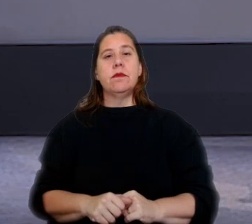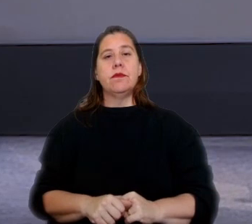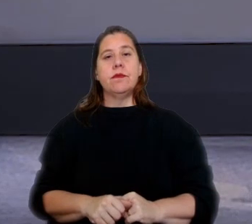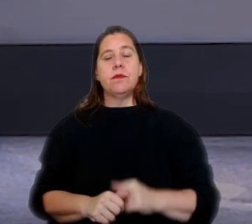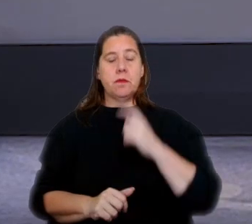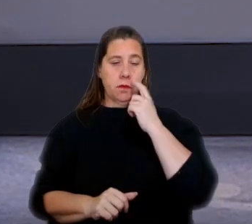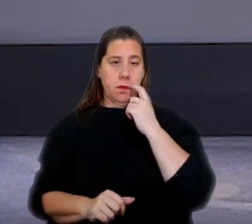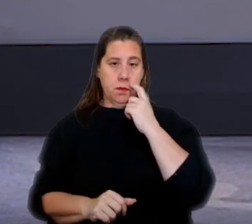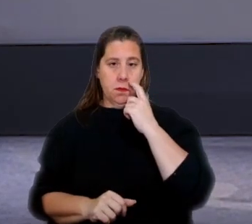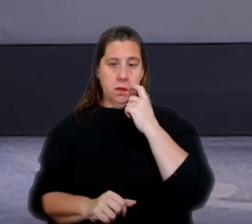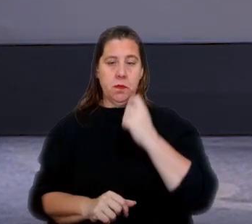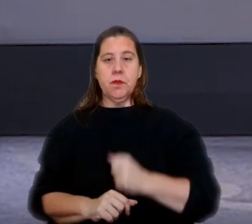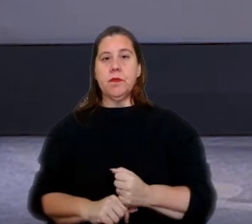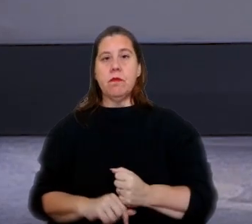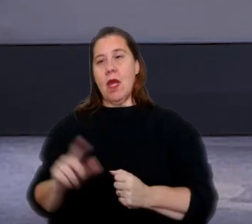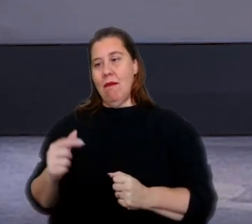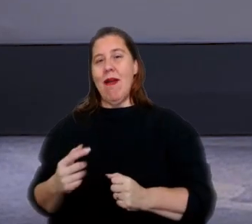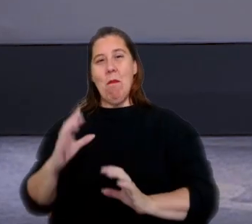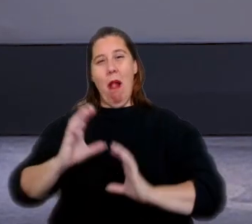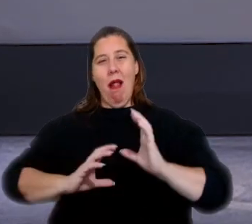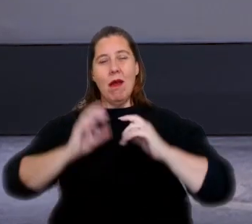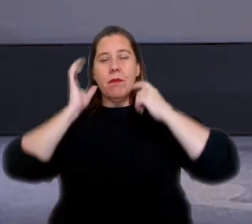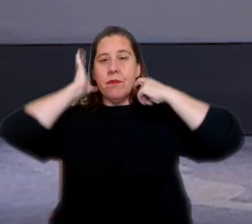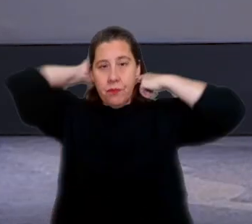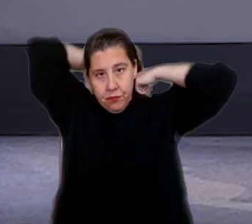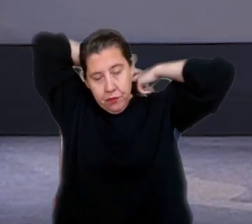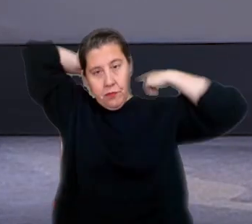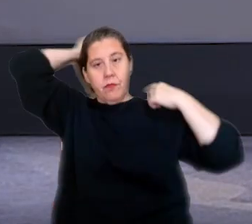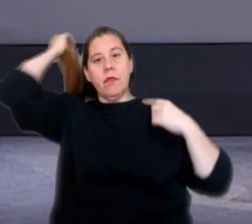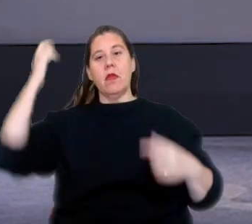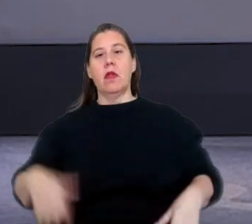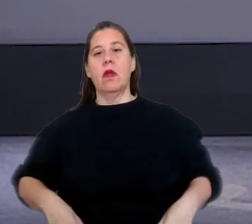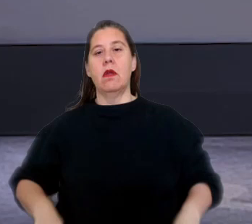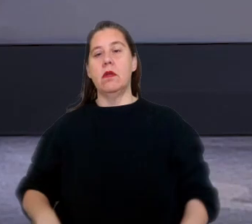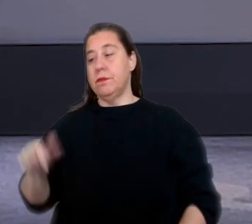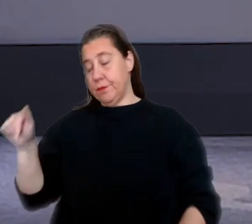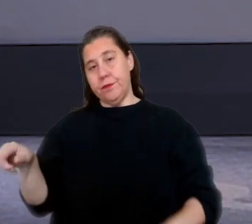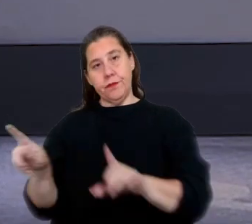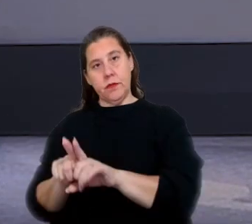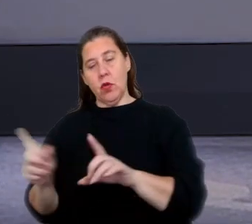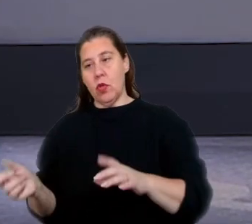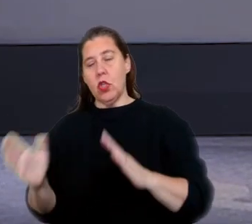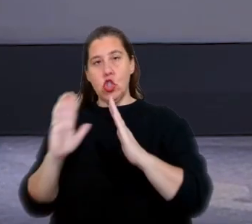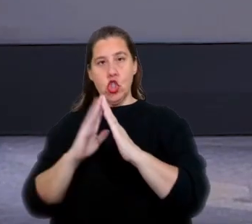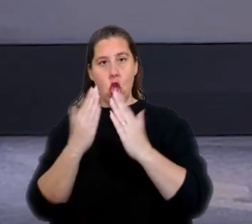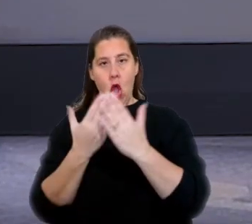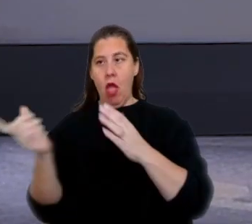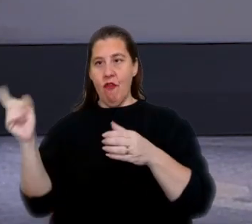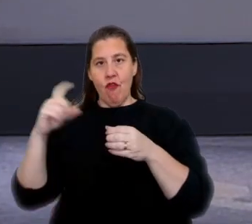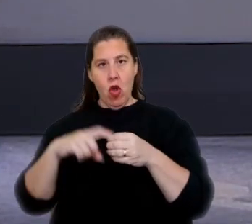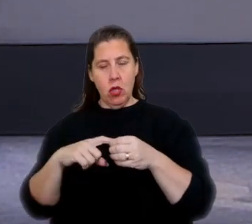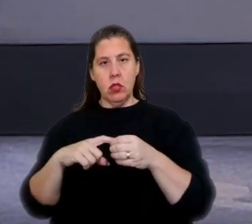que é considerada uma saída aloplástica é a briga, né? Então, a gente vê que até o Remy, quando volta